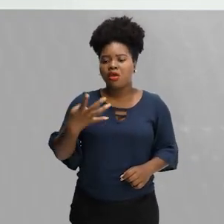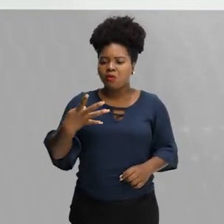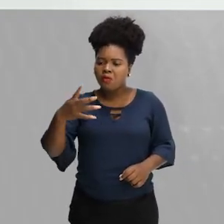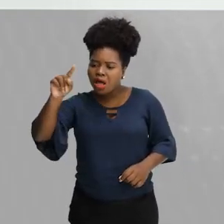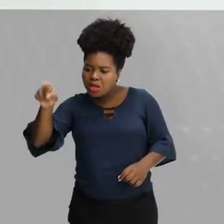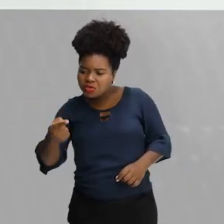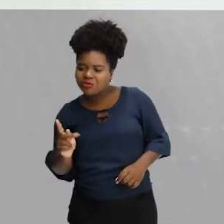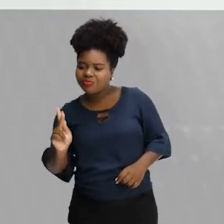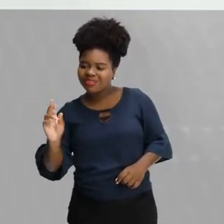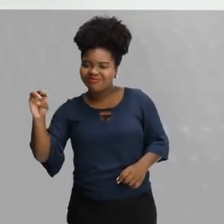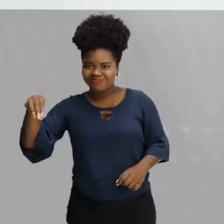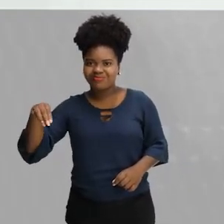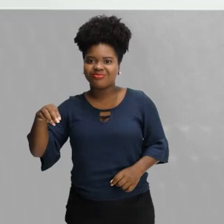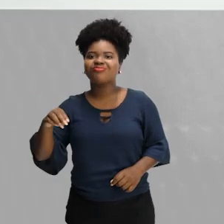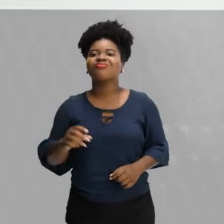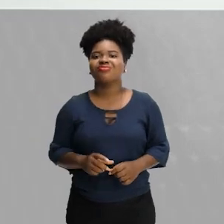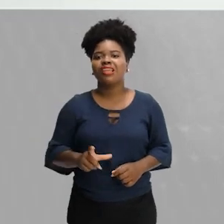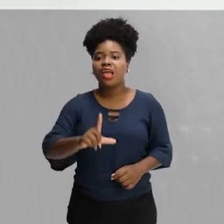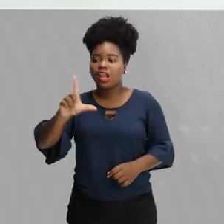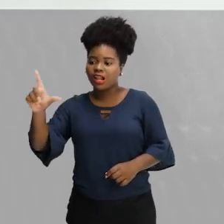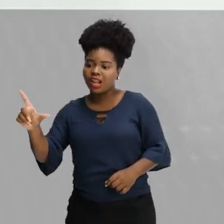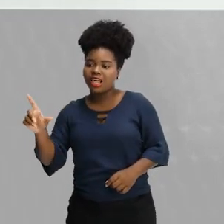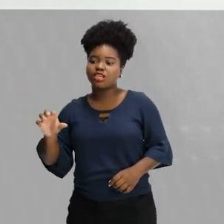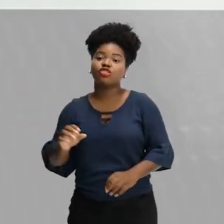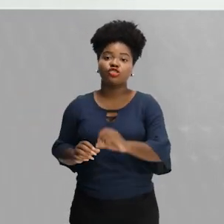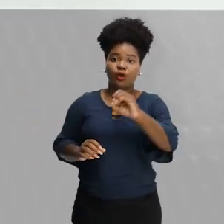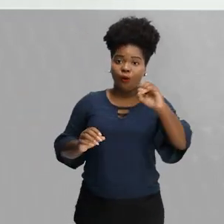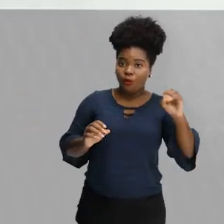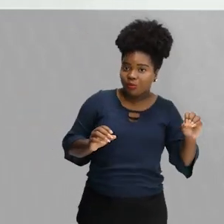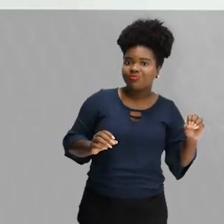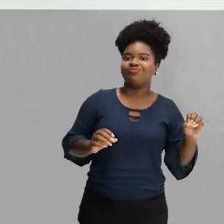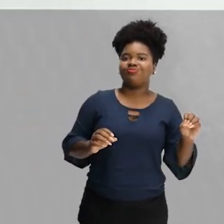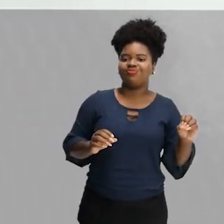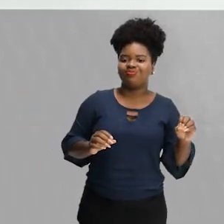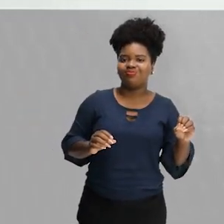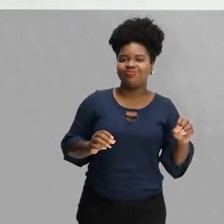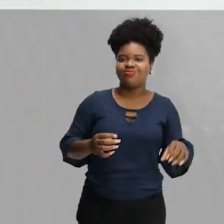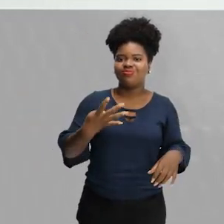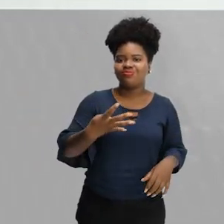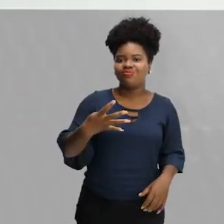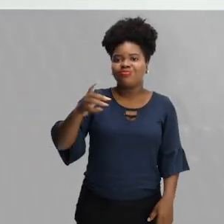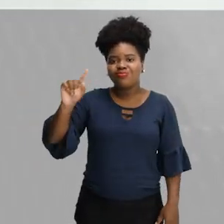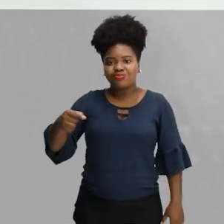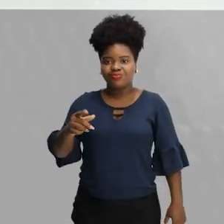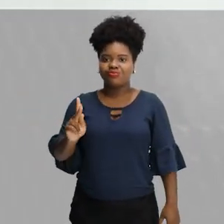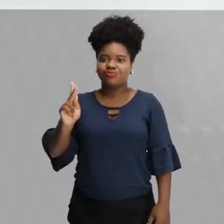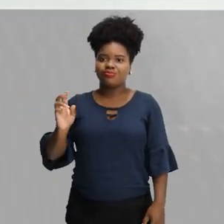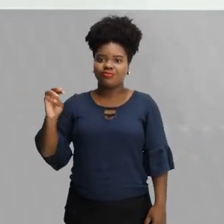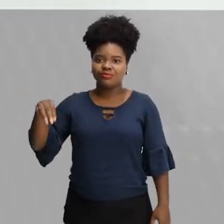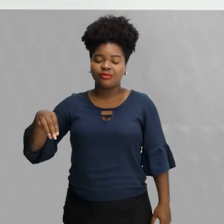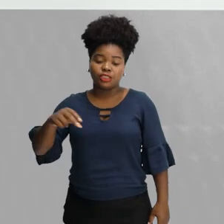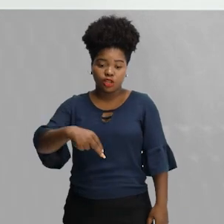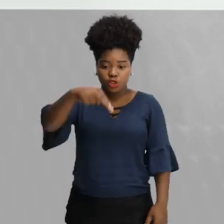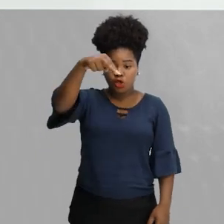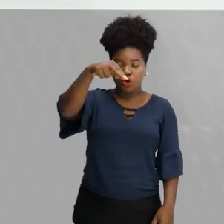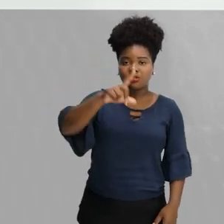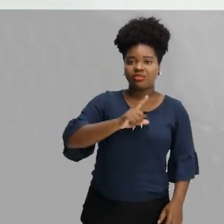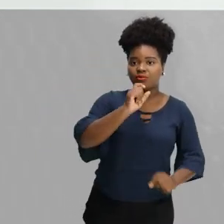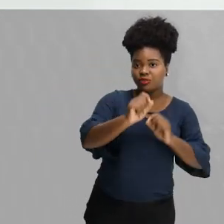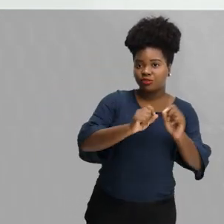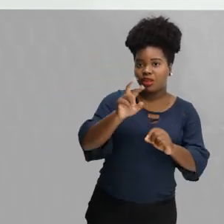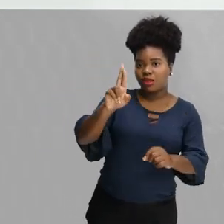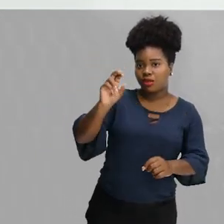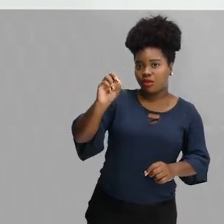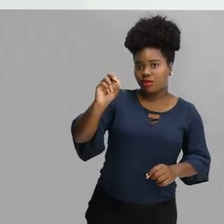quilômetros, leste e oeste também um pouquinho mais, que é 4.000 quilômetros. Agora, lá no norte, nós temos Roraima. Quem está assistindo